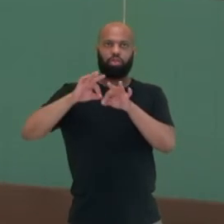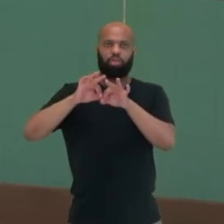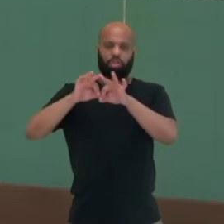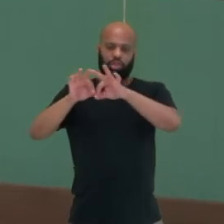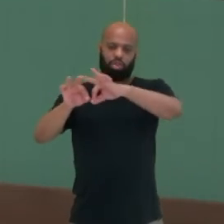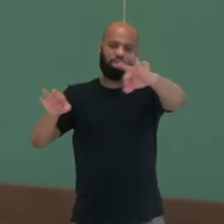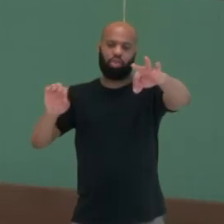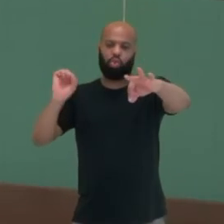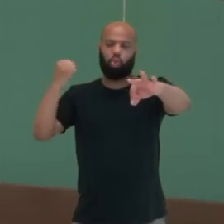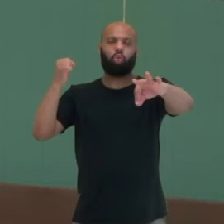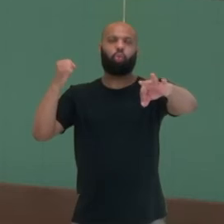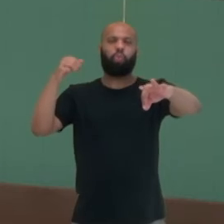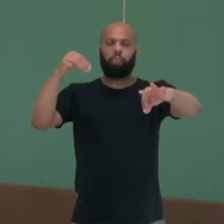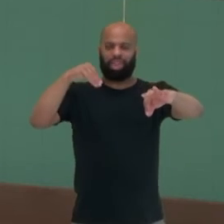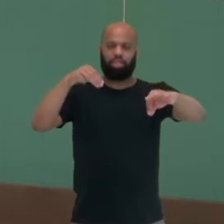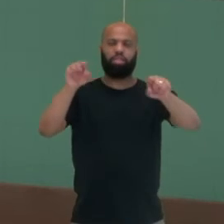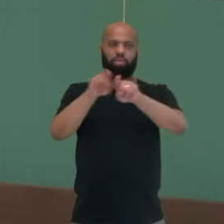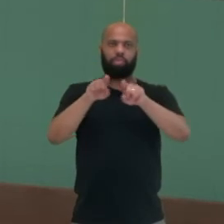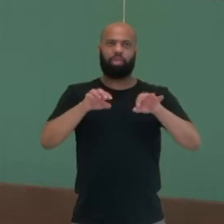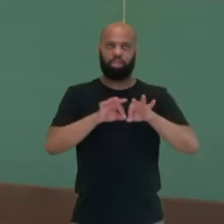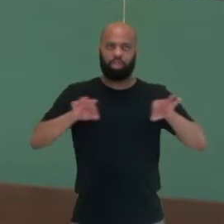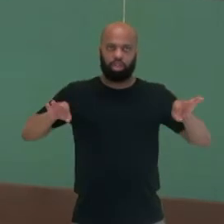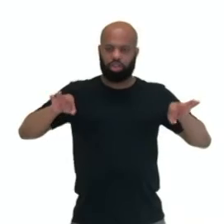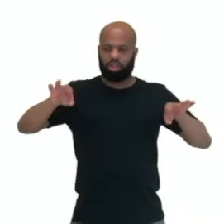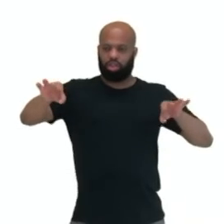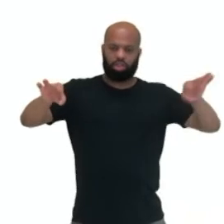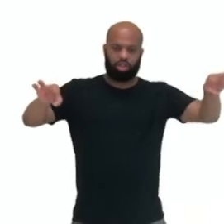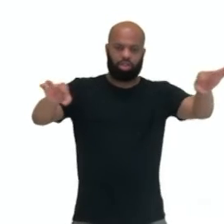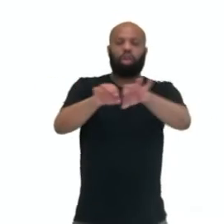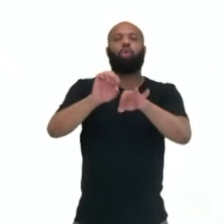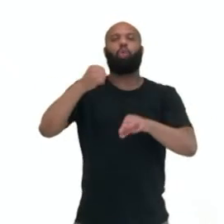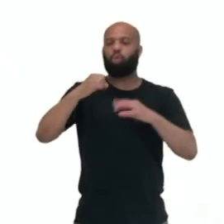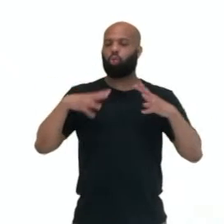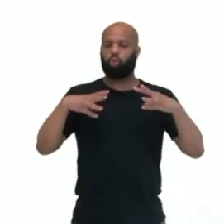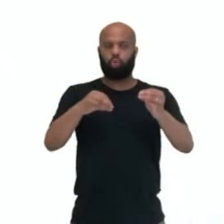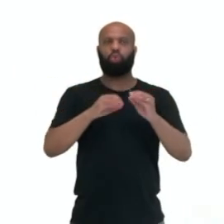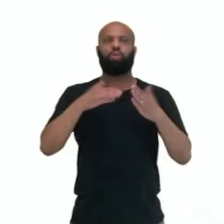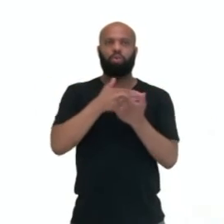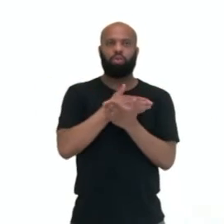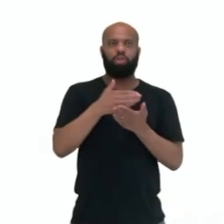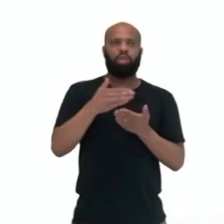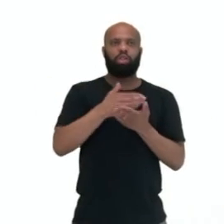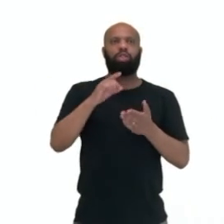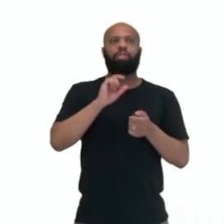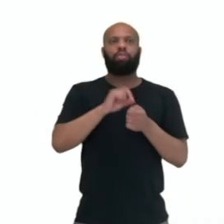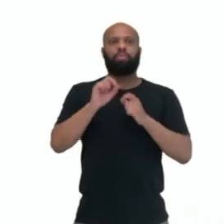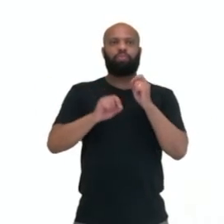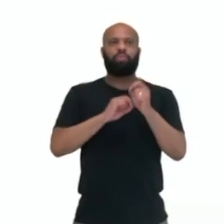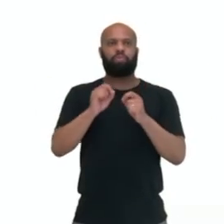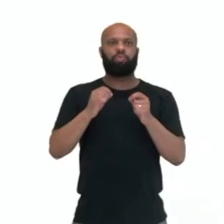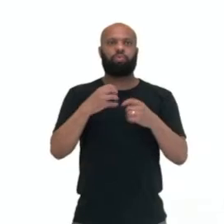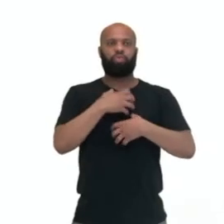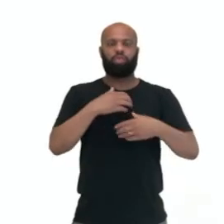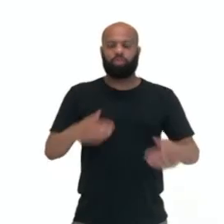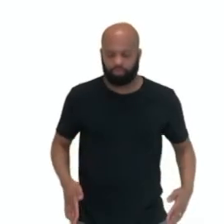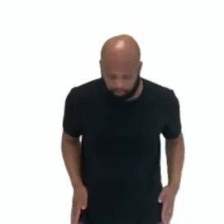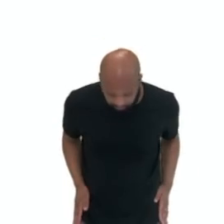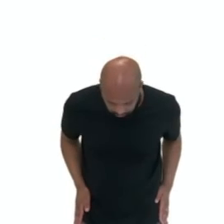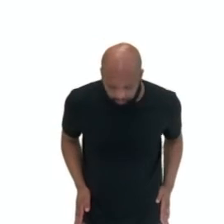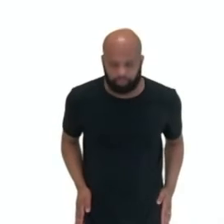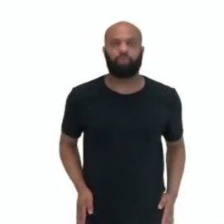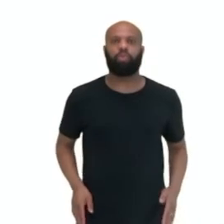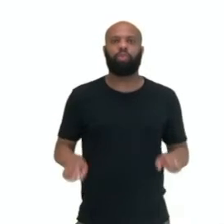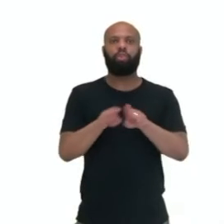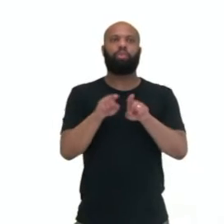tatame quadrangular, que cada lado tem 8 metros de largura. Inicialmente, os atletas devem fazer a saudação entre eles,